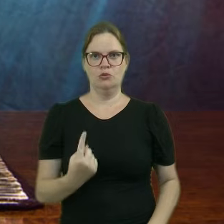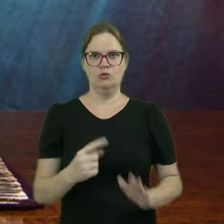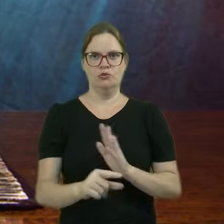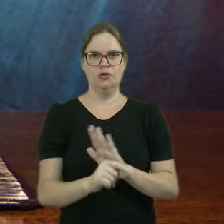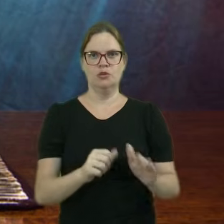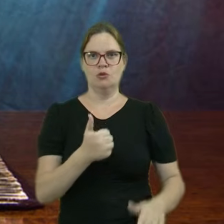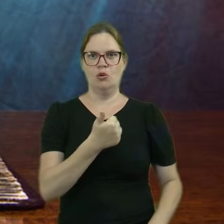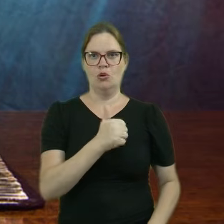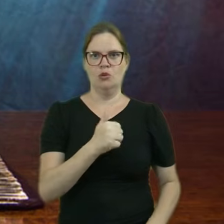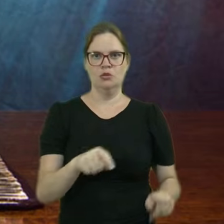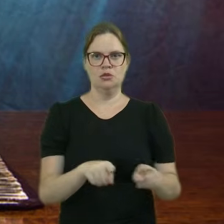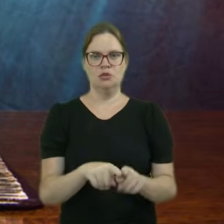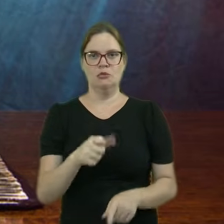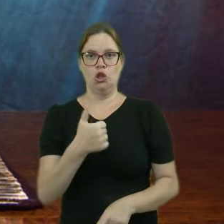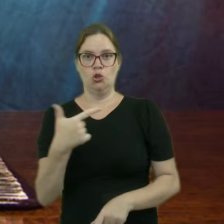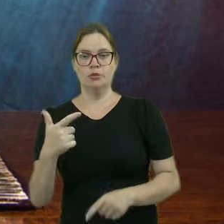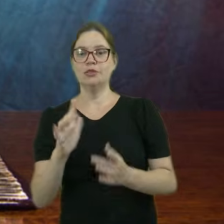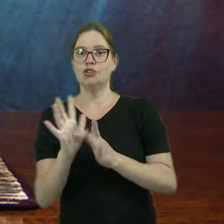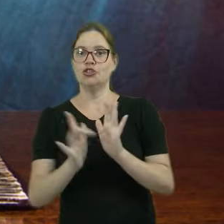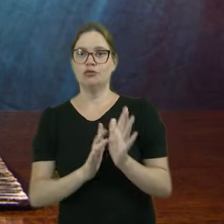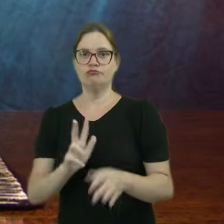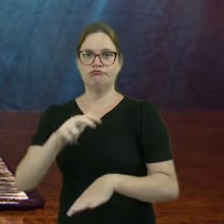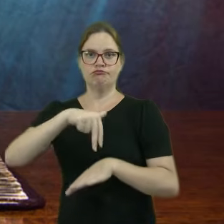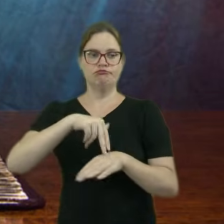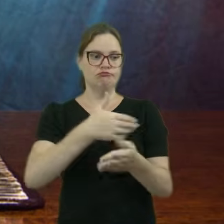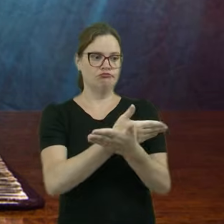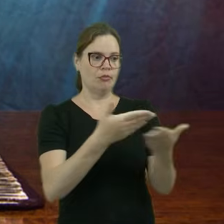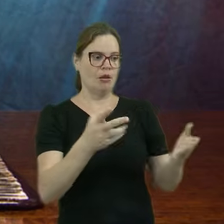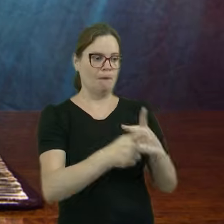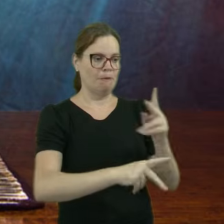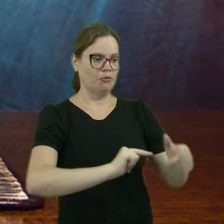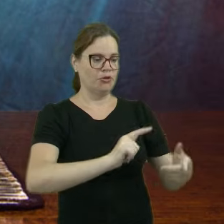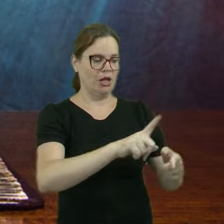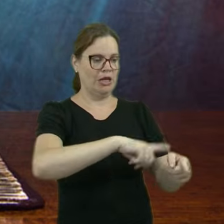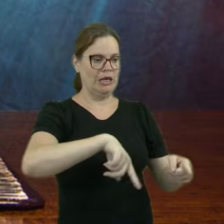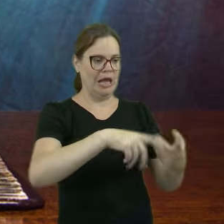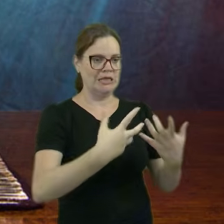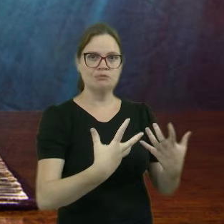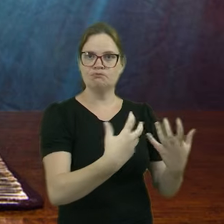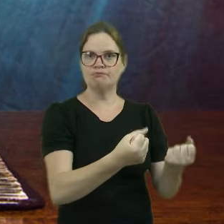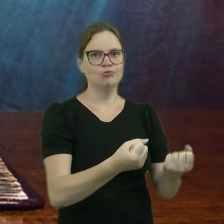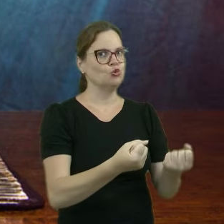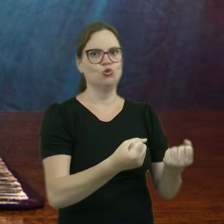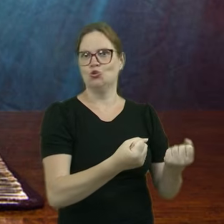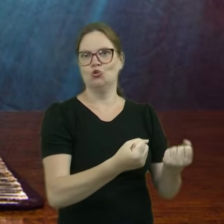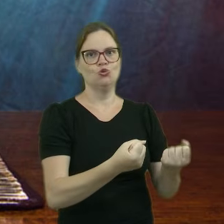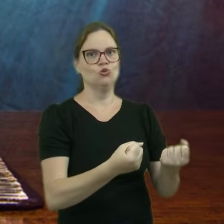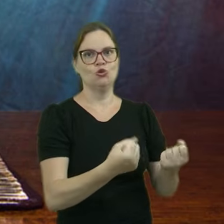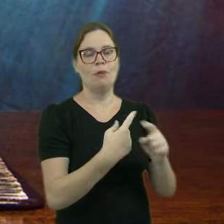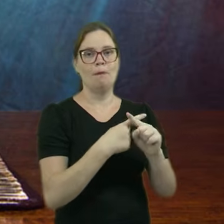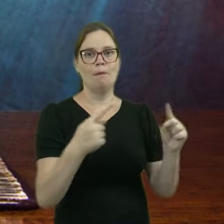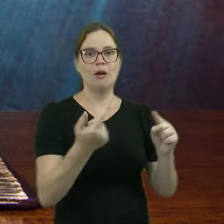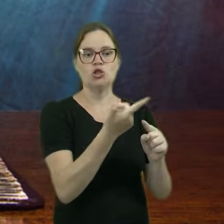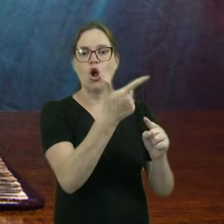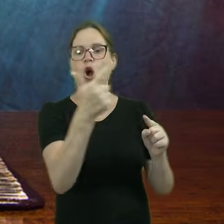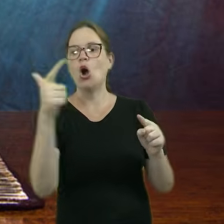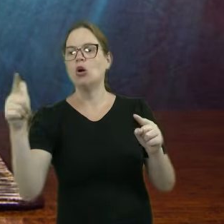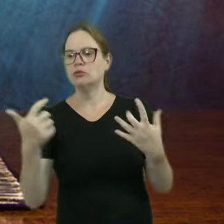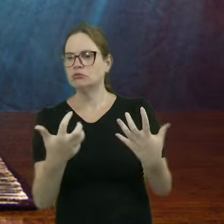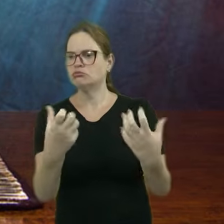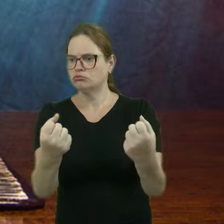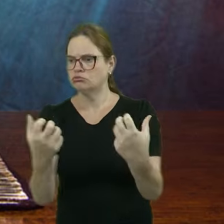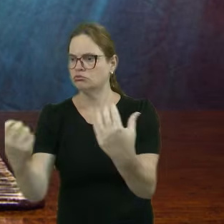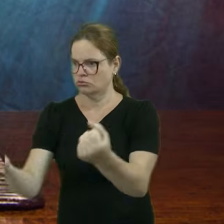assim: veio para o que era seu e os seus não o receberam. Mas a todos quantos o